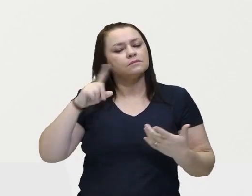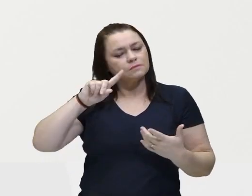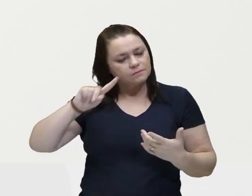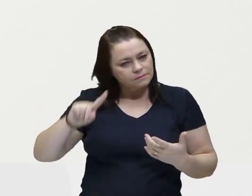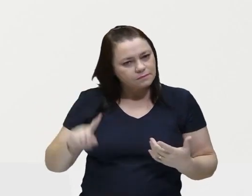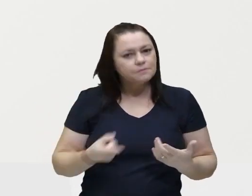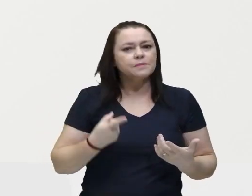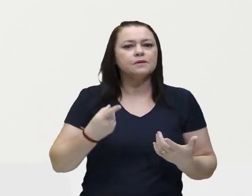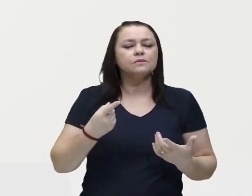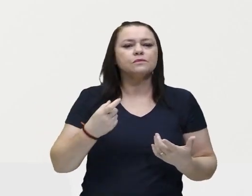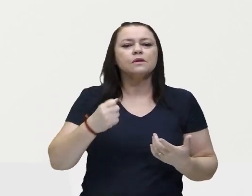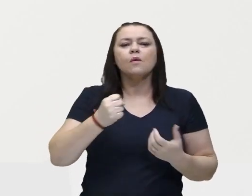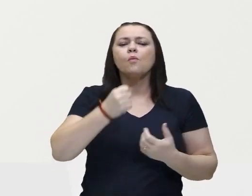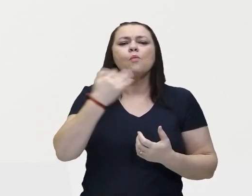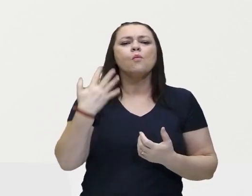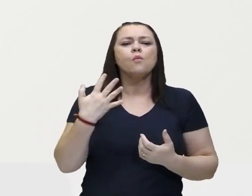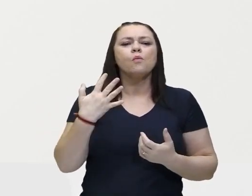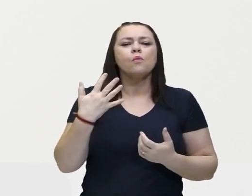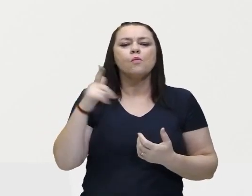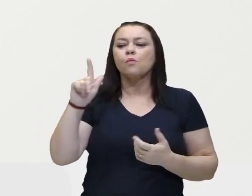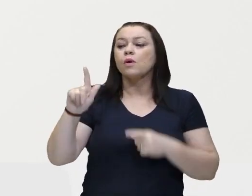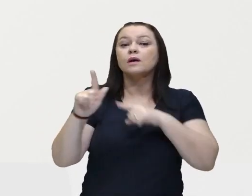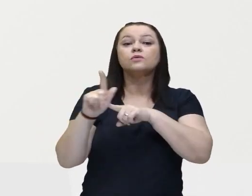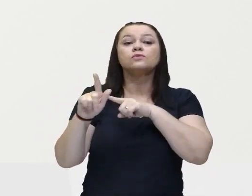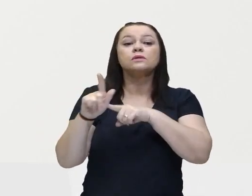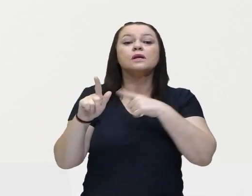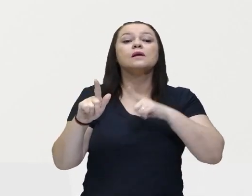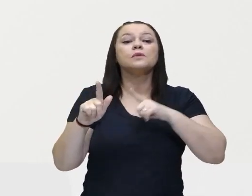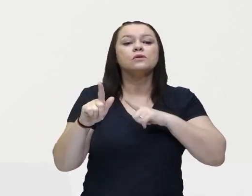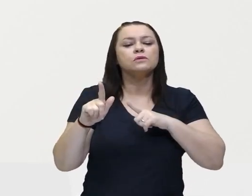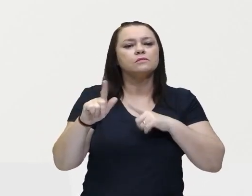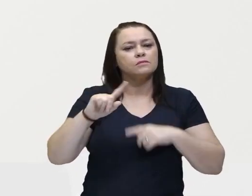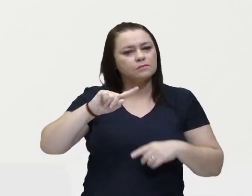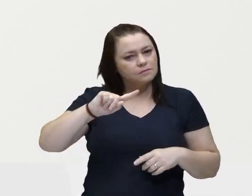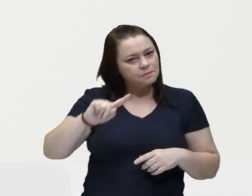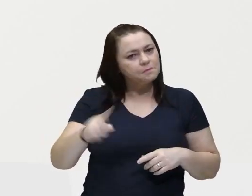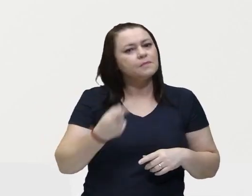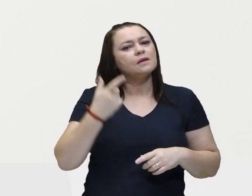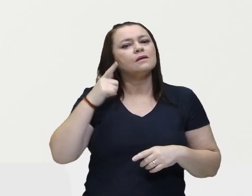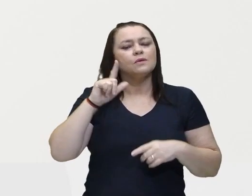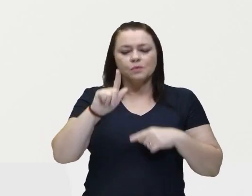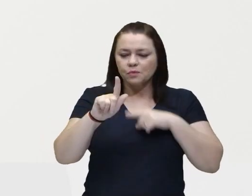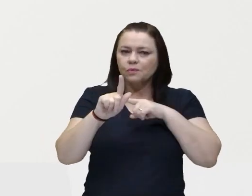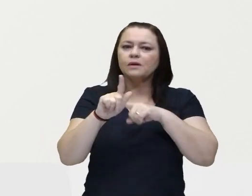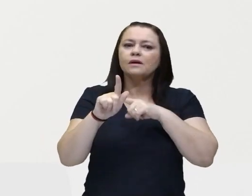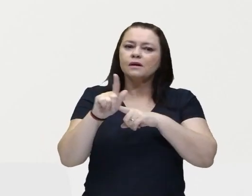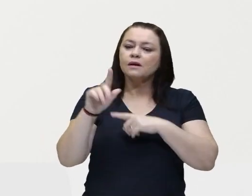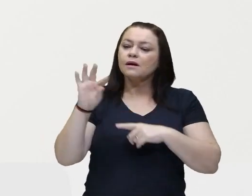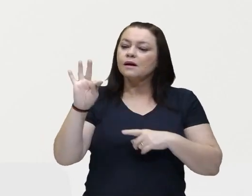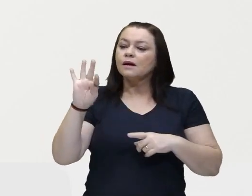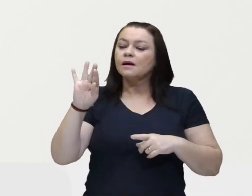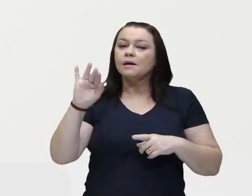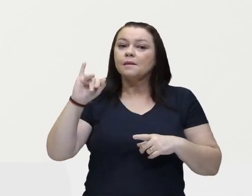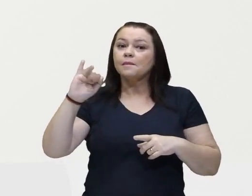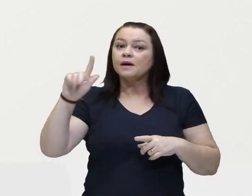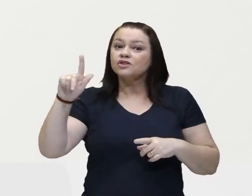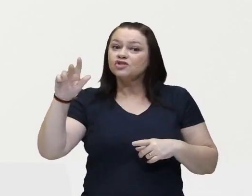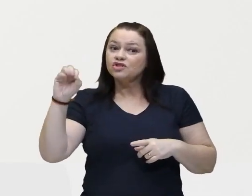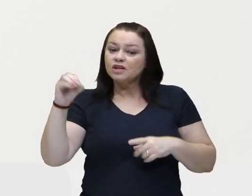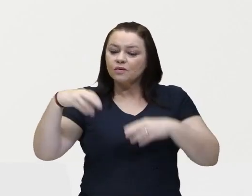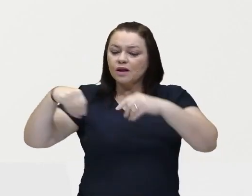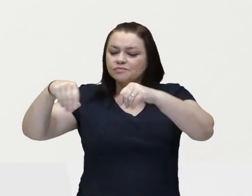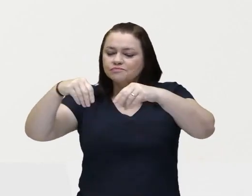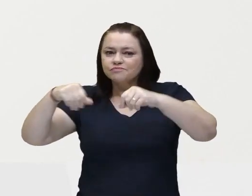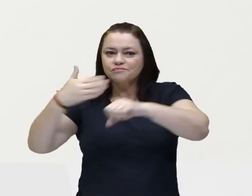de farinha nós temos? Nesse pacote nós temos 1000 gramas de farinha. E para eu saber